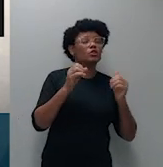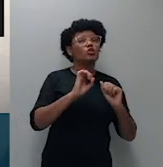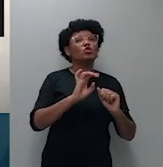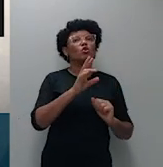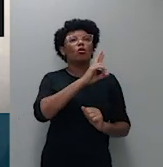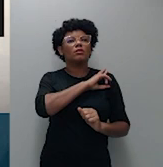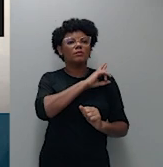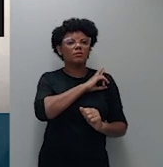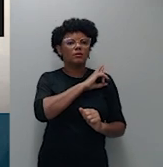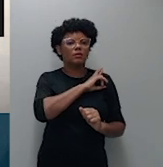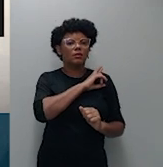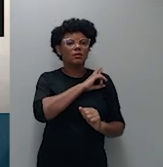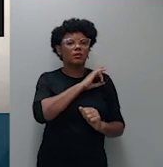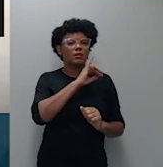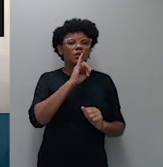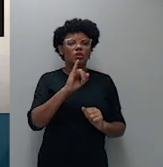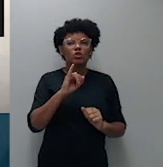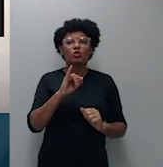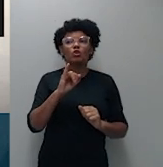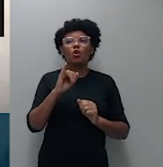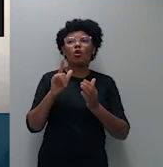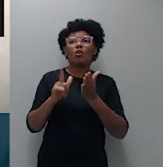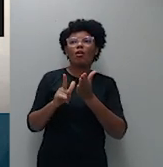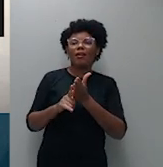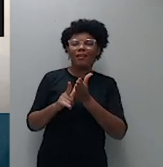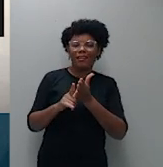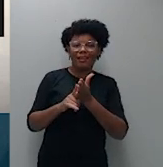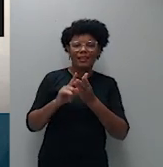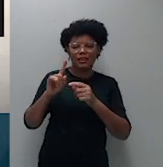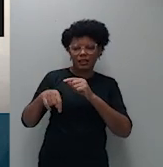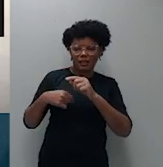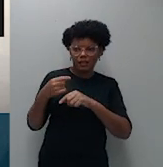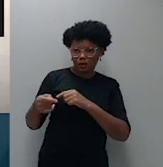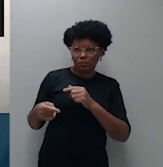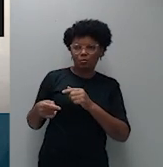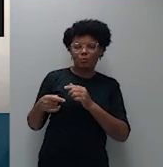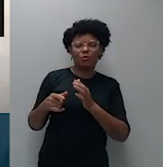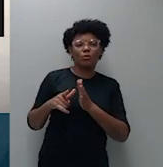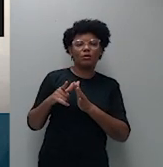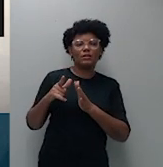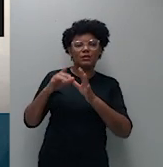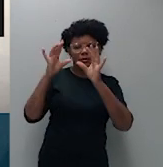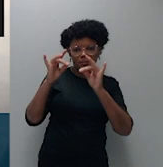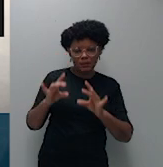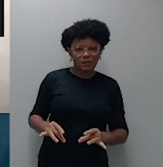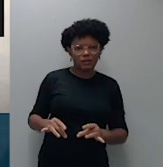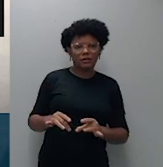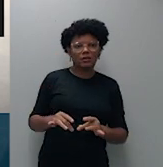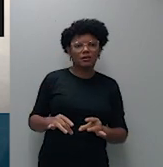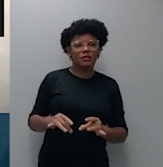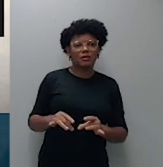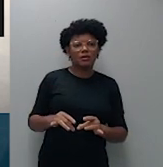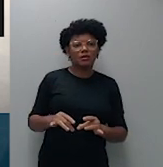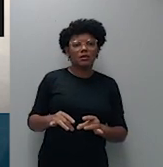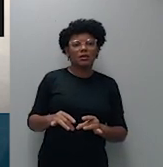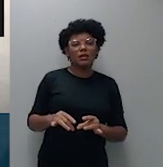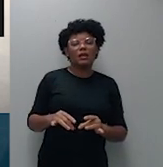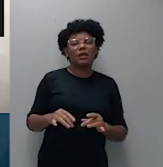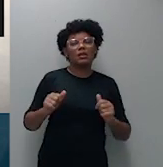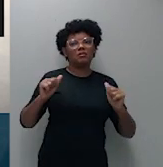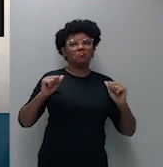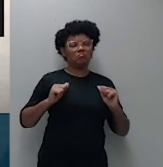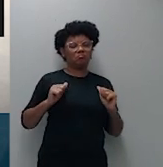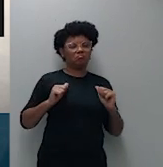usados civilmente após ordem judicial específica não tomar providências para no